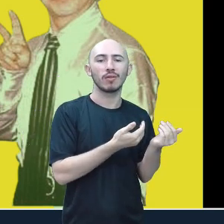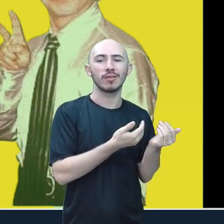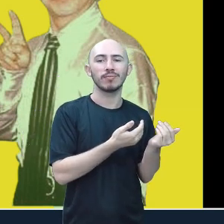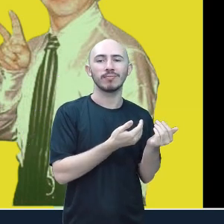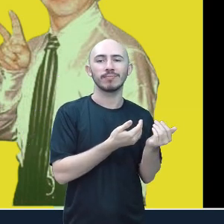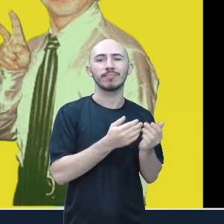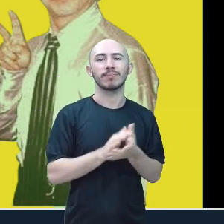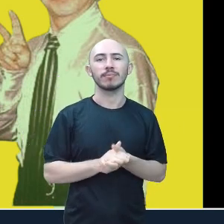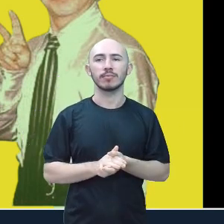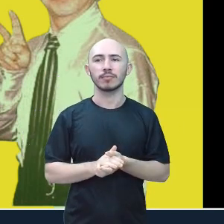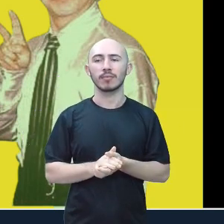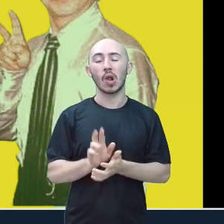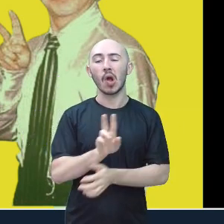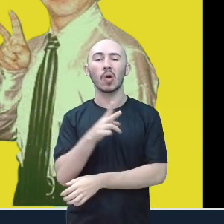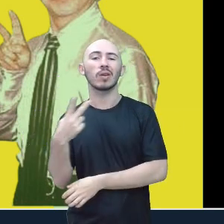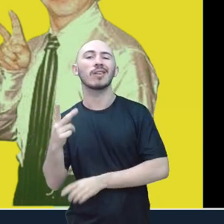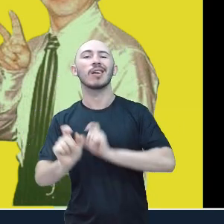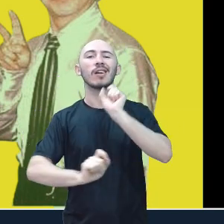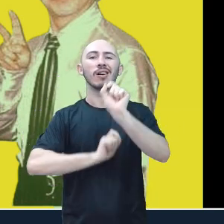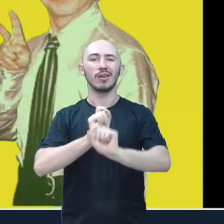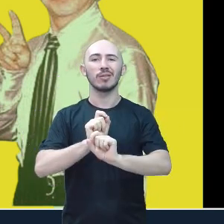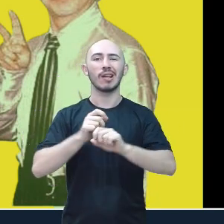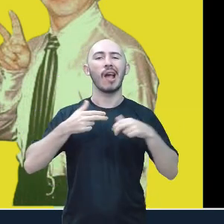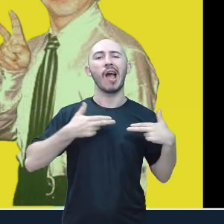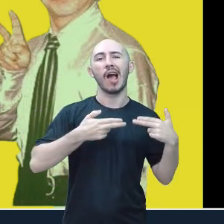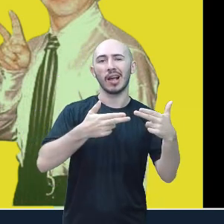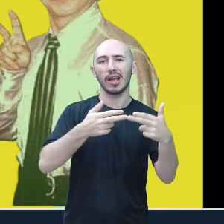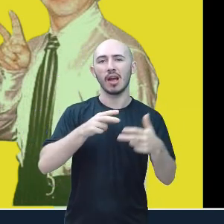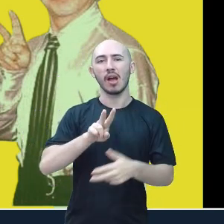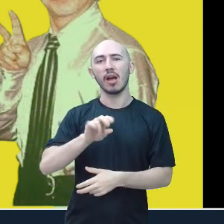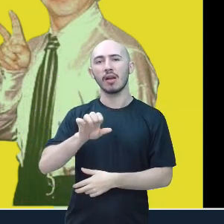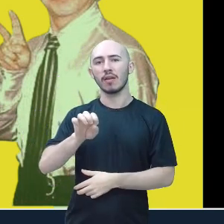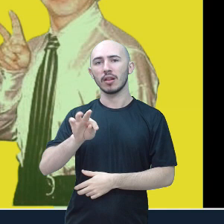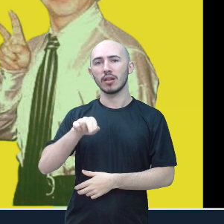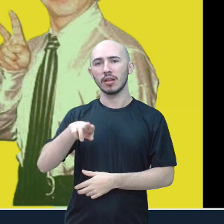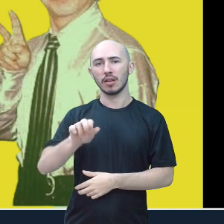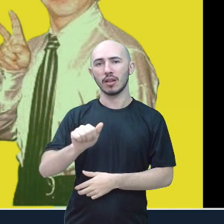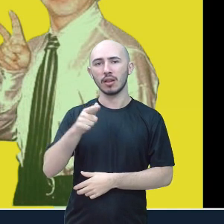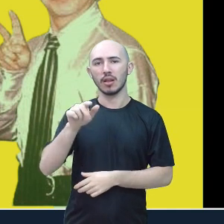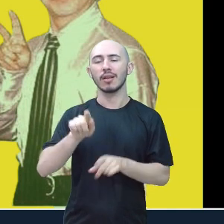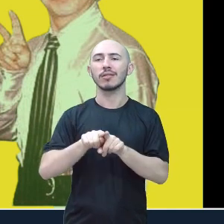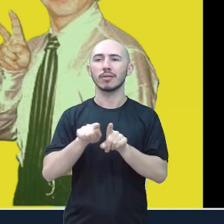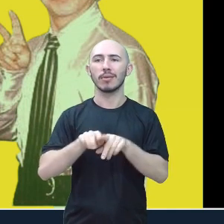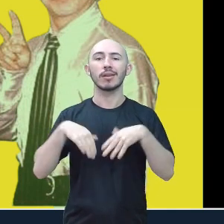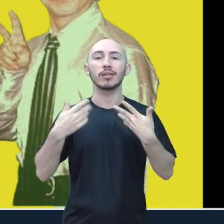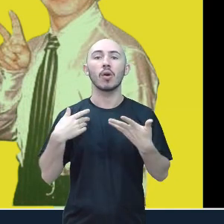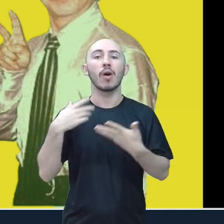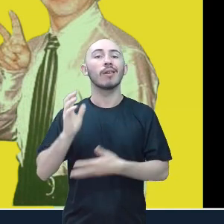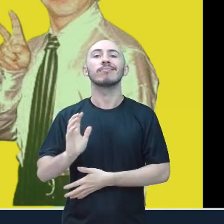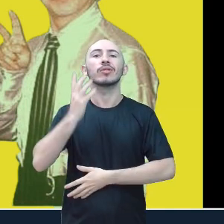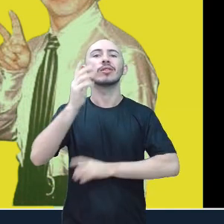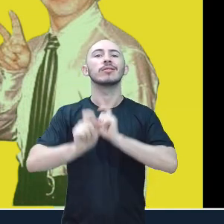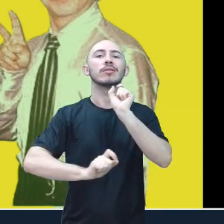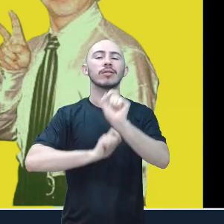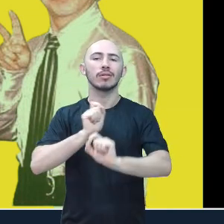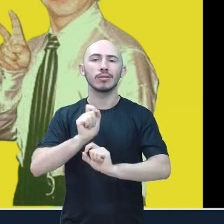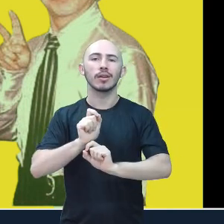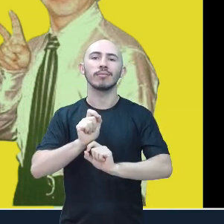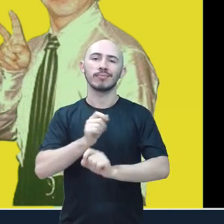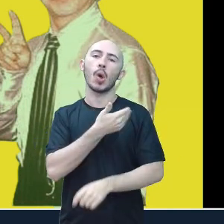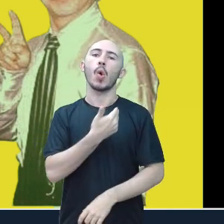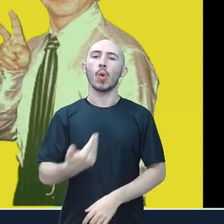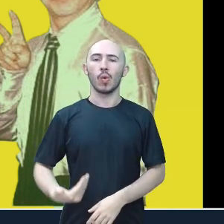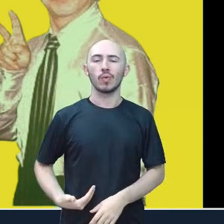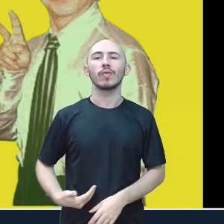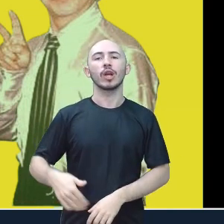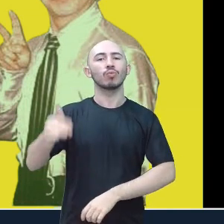Vietnã, tanto quanto os hippies dos Estados Unidos fizeram, né? E o que resultou no governo